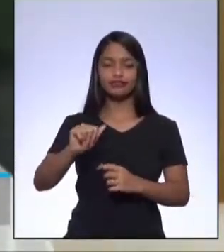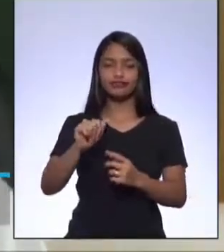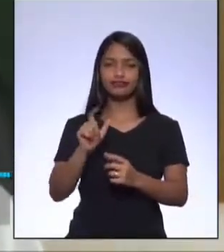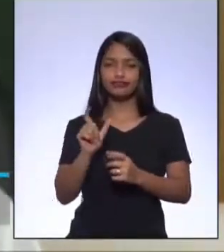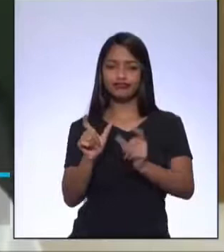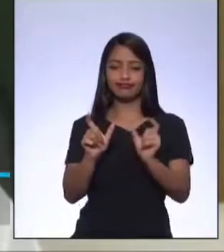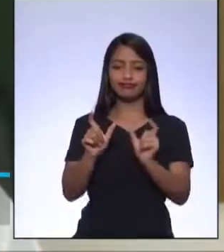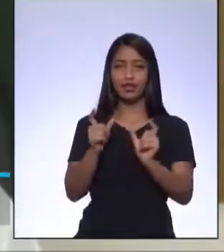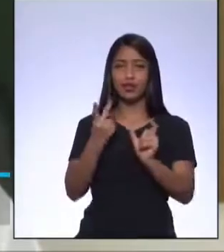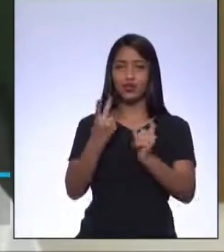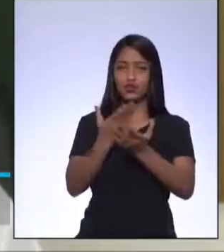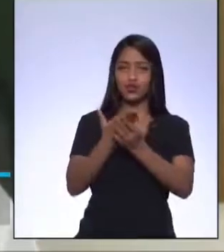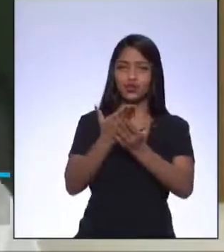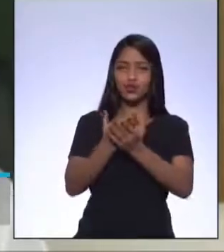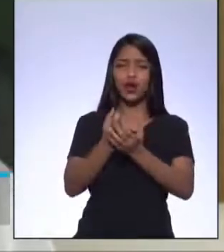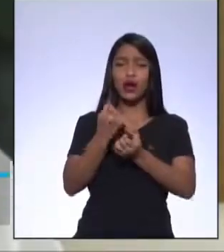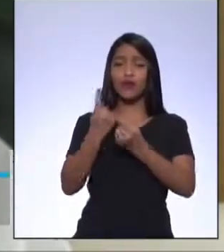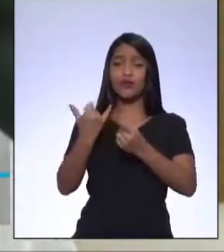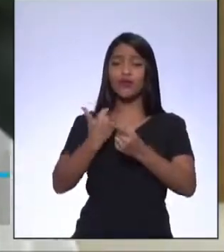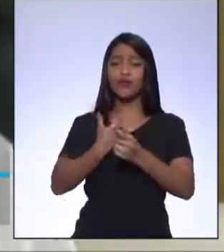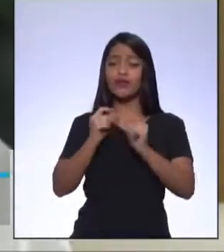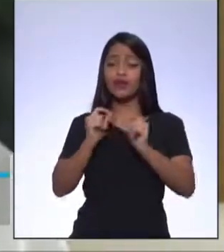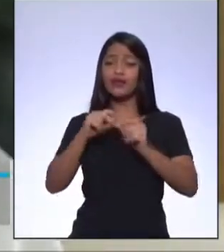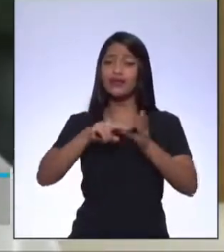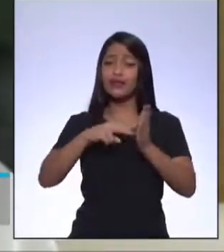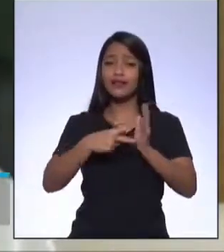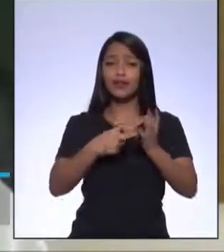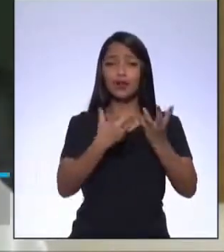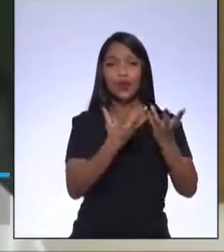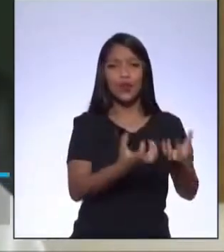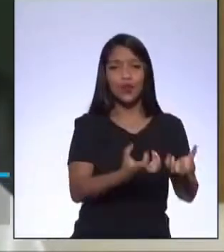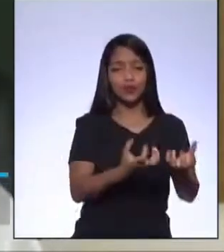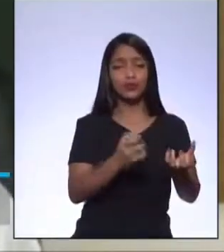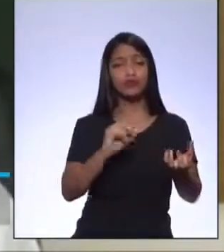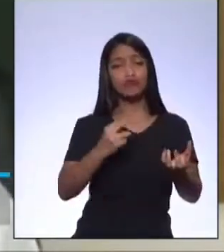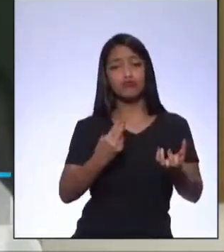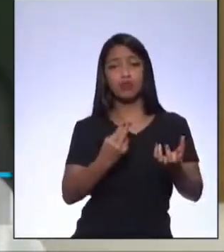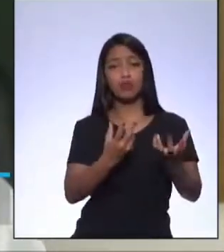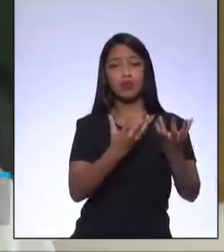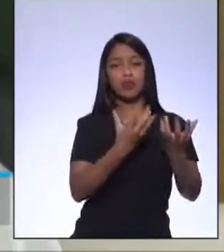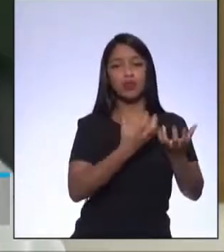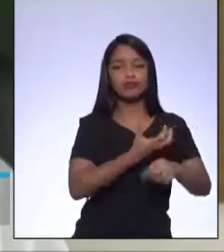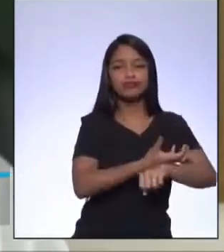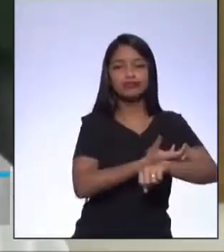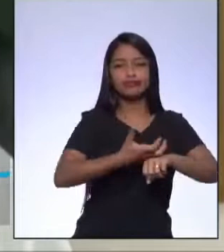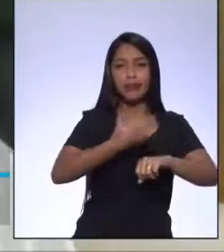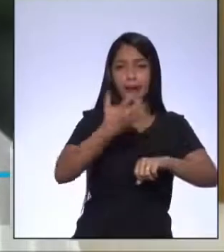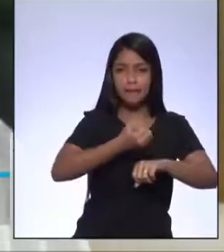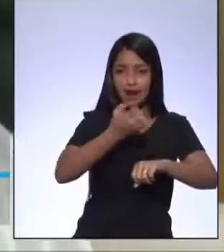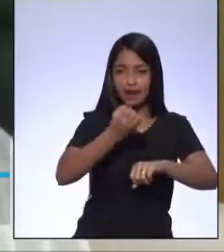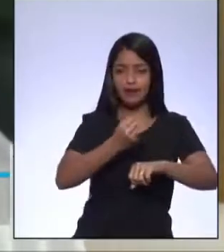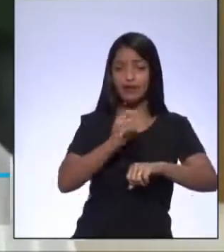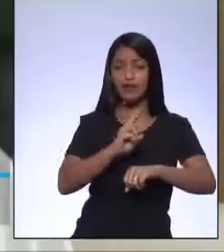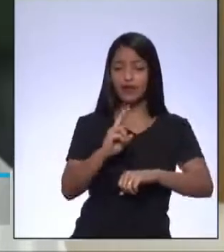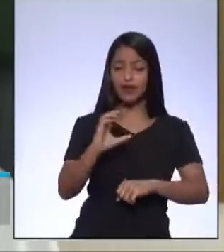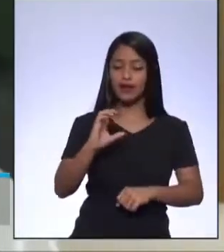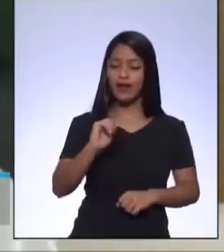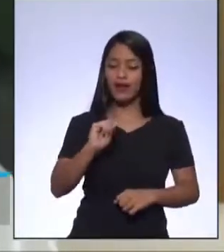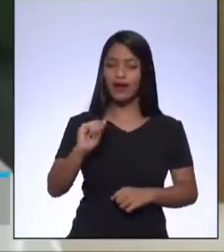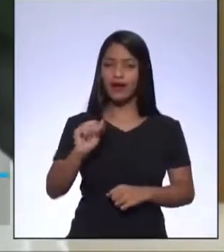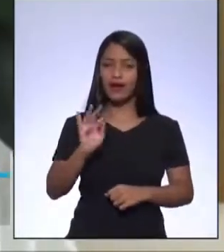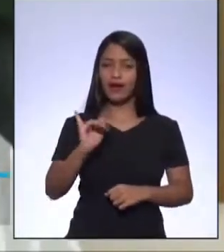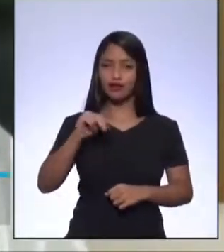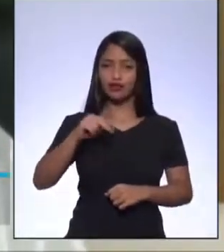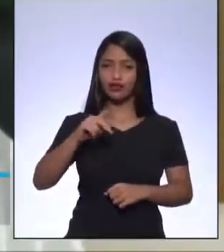aí de estudo. Alguns dizem que quer dizer mata seca e outros dizem que quer dizer mata branca, tá? Mas é um termo que vem